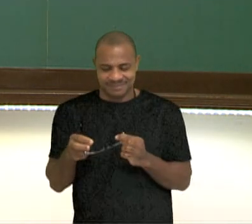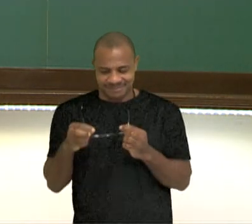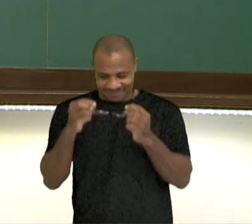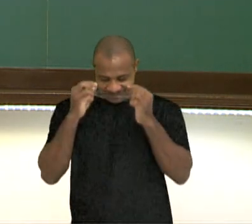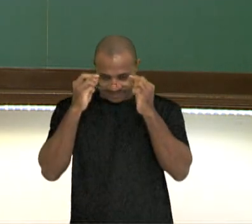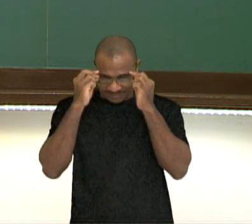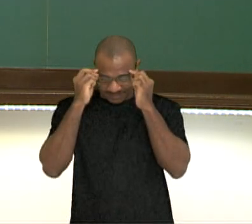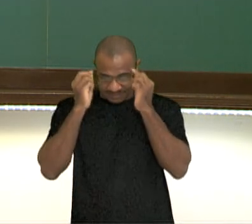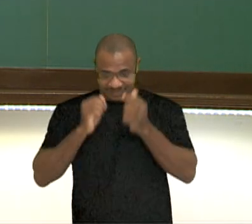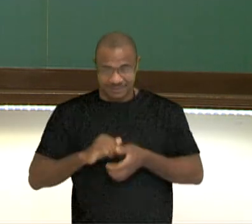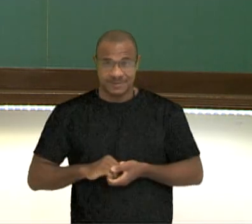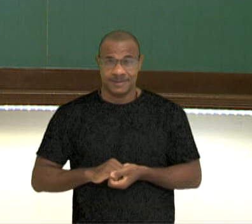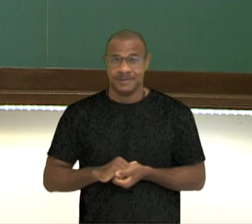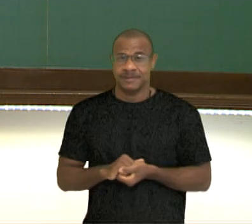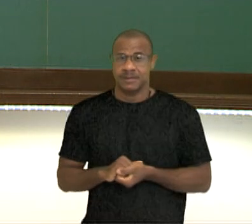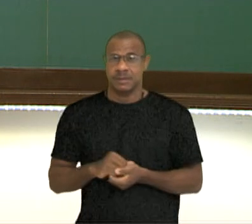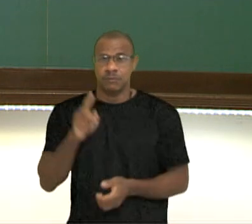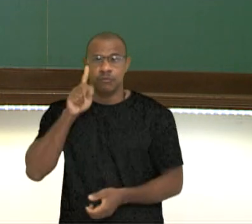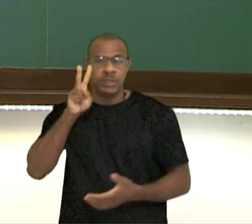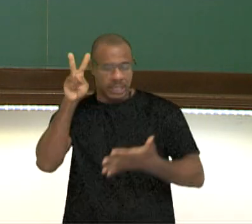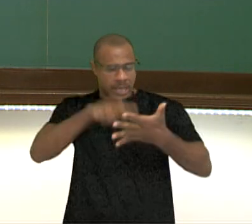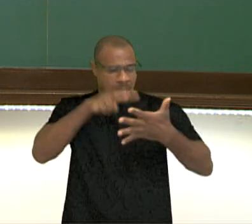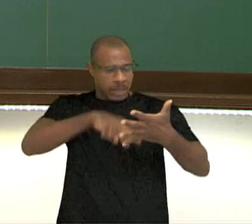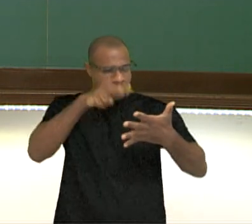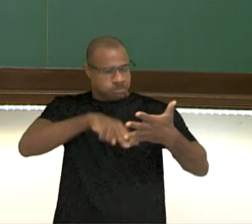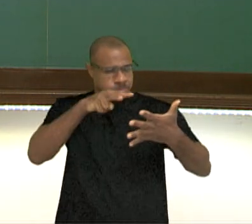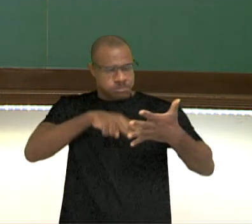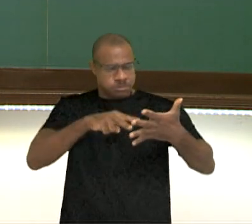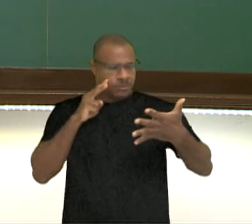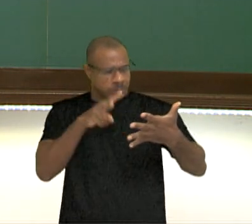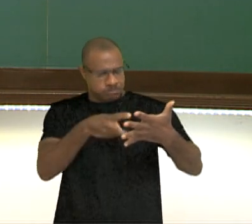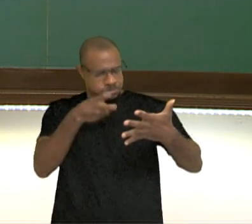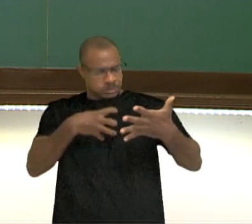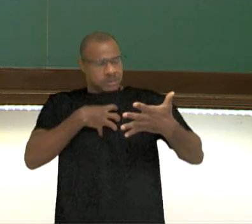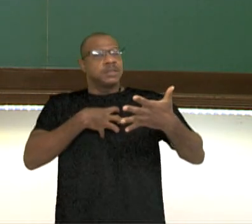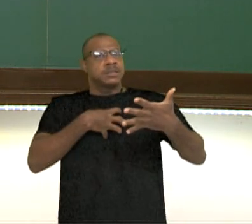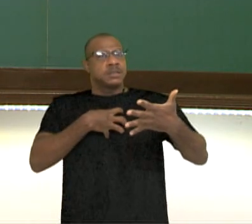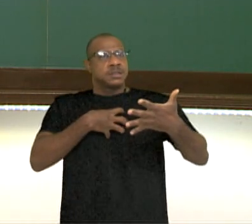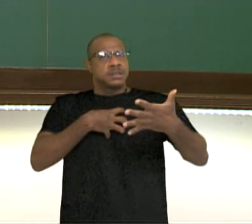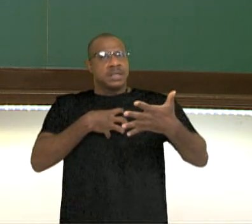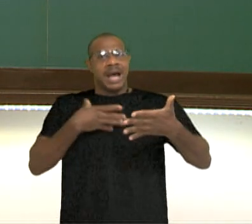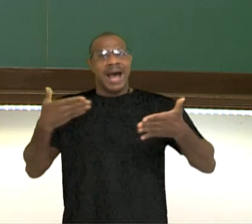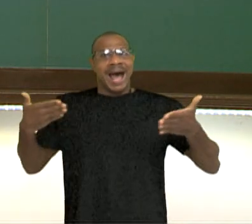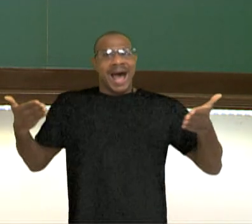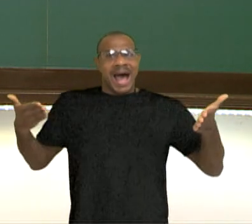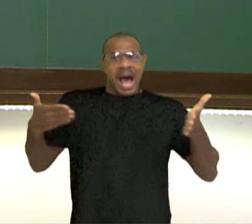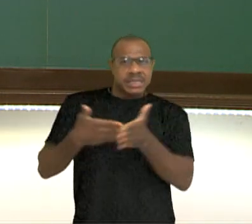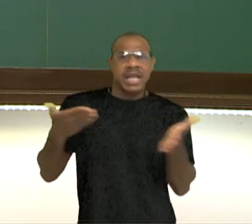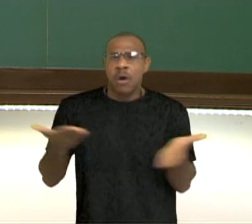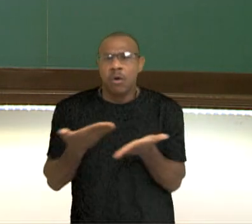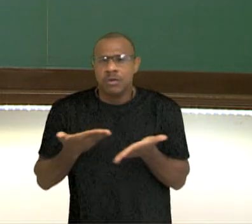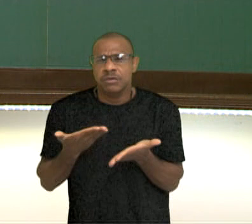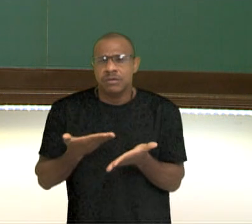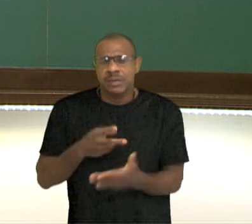Essa mesma. Ela estava em um jornal impresso ou eletrônico?